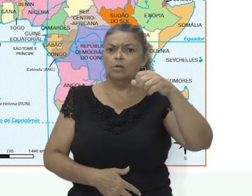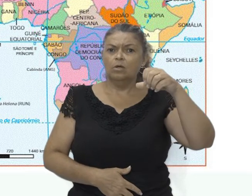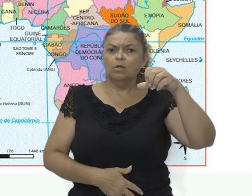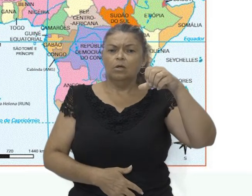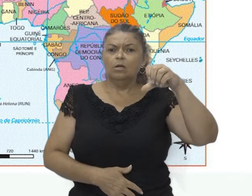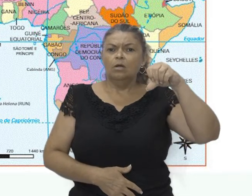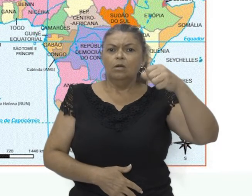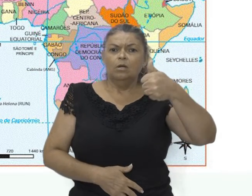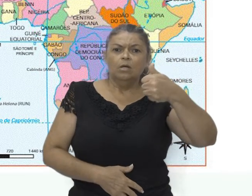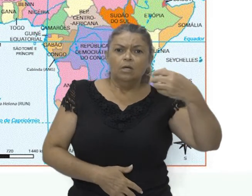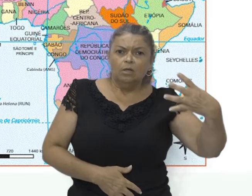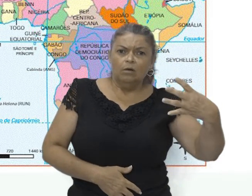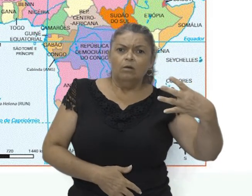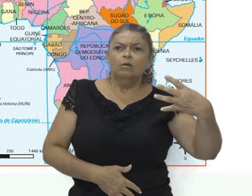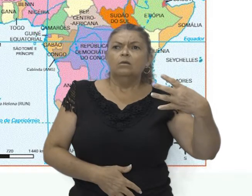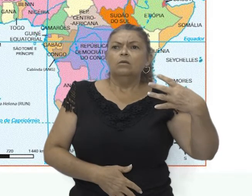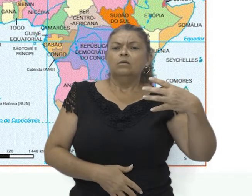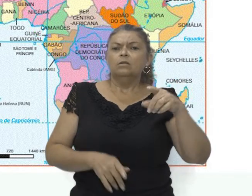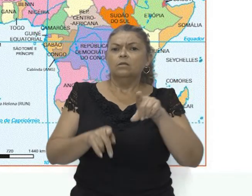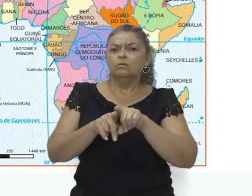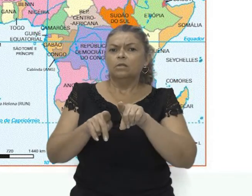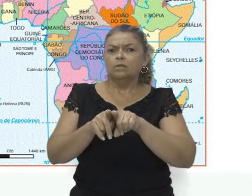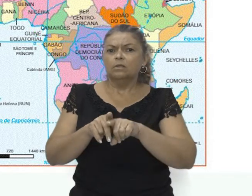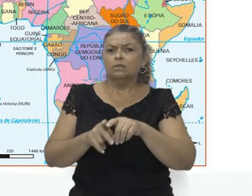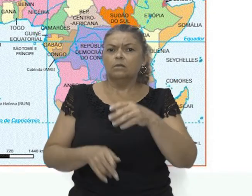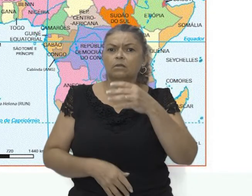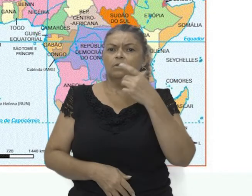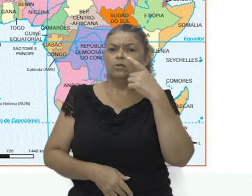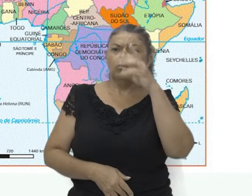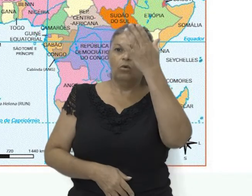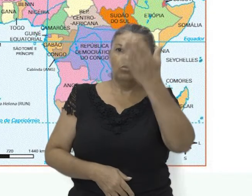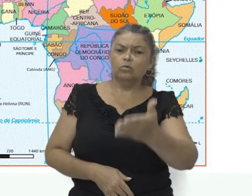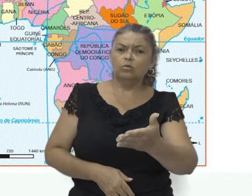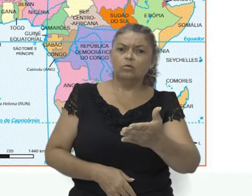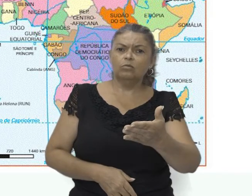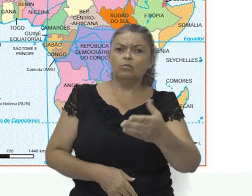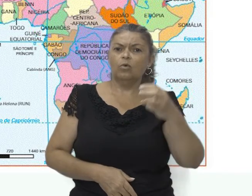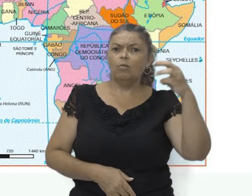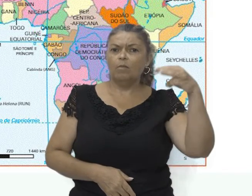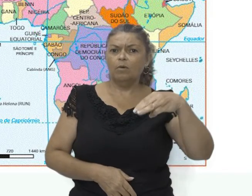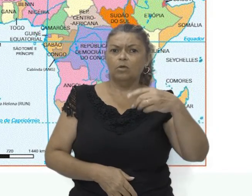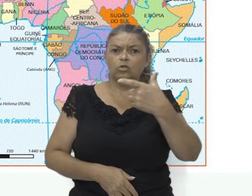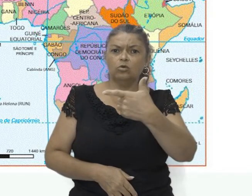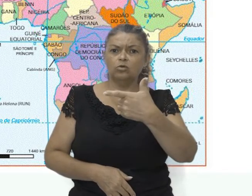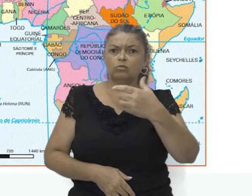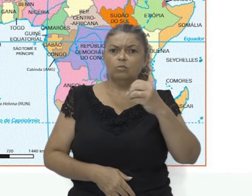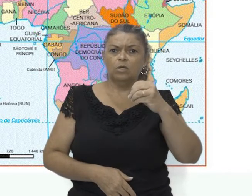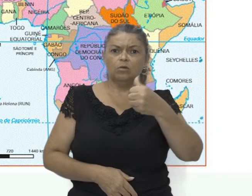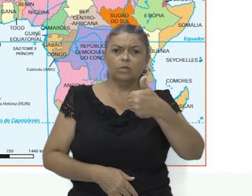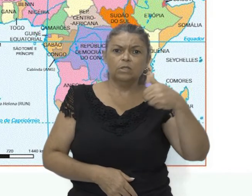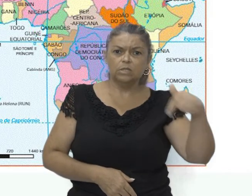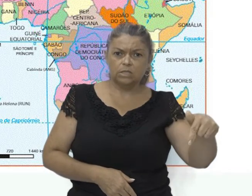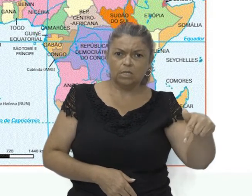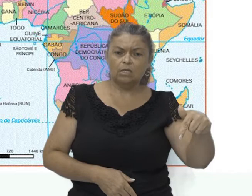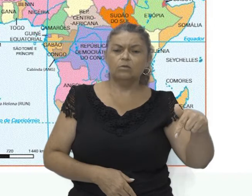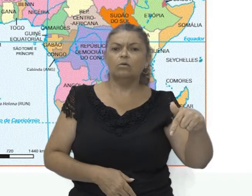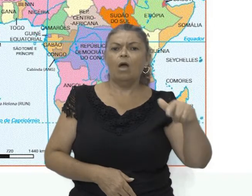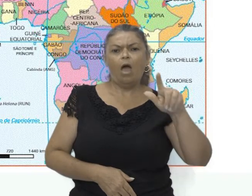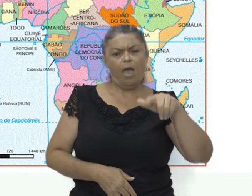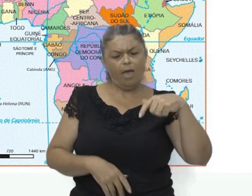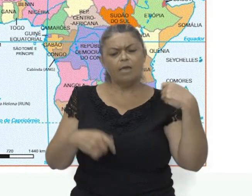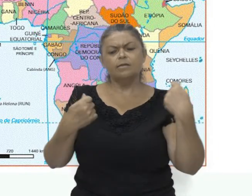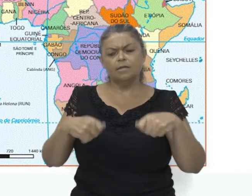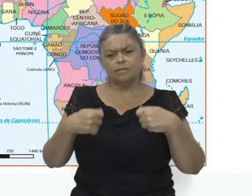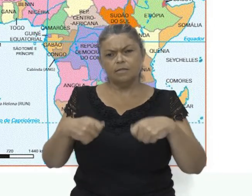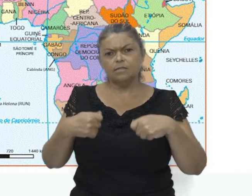período neocolonial, e o outro, o mapa político de 2017. É necessário